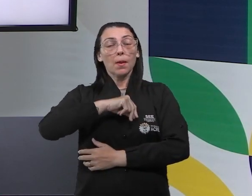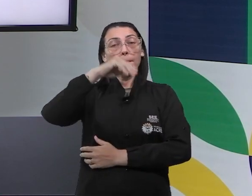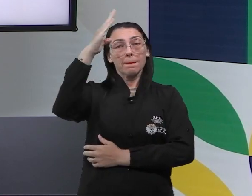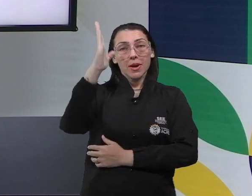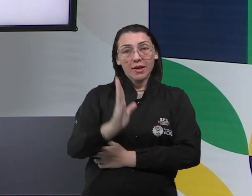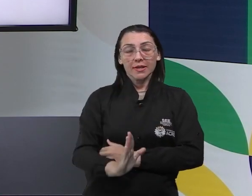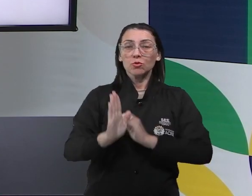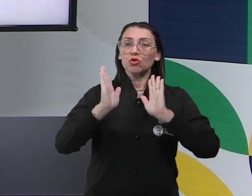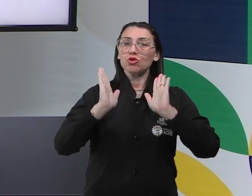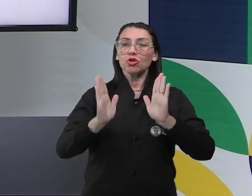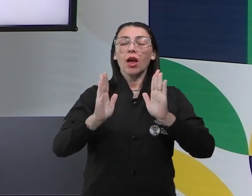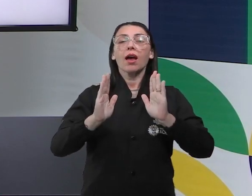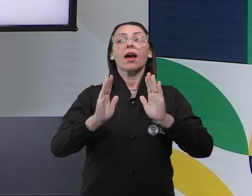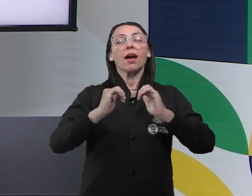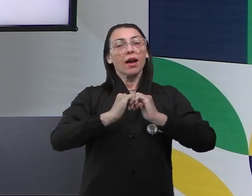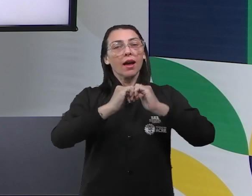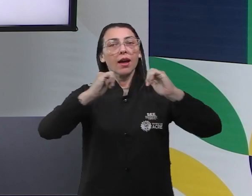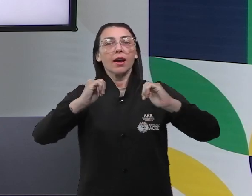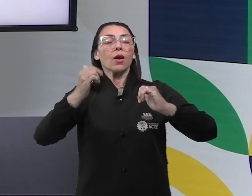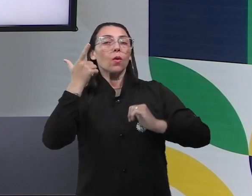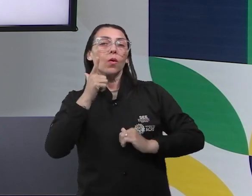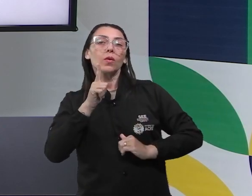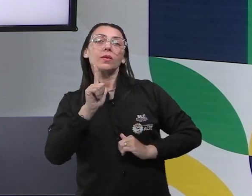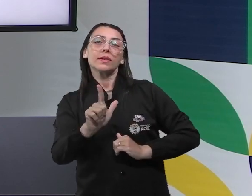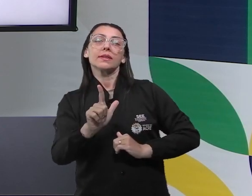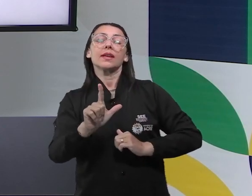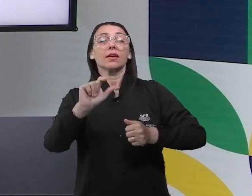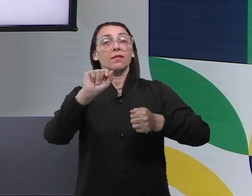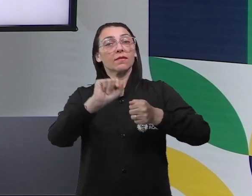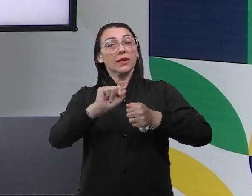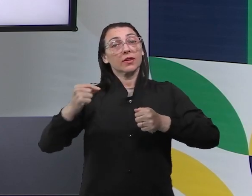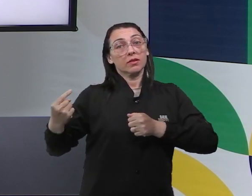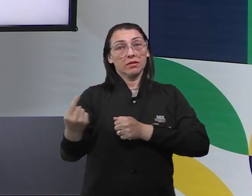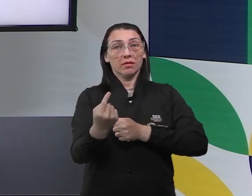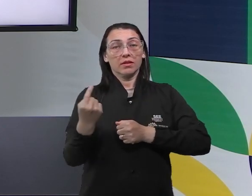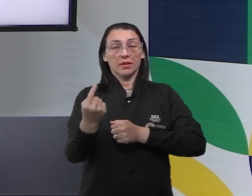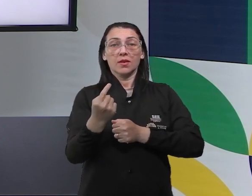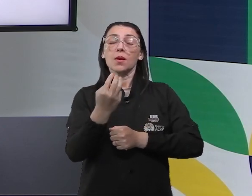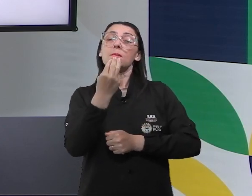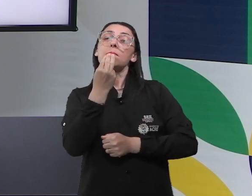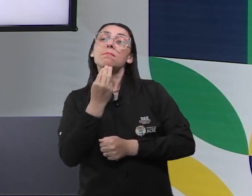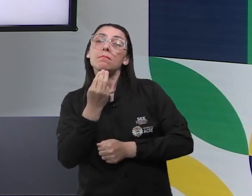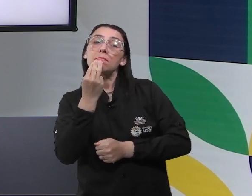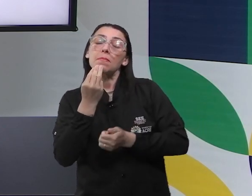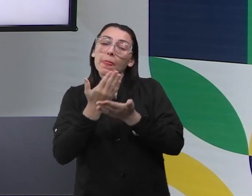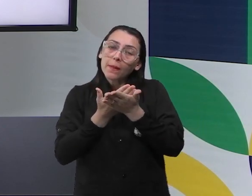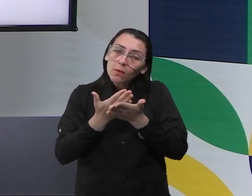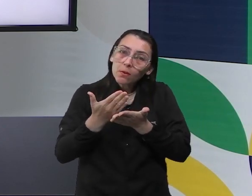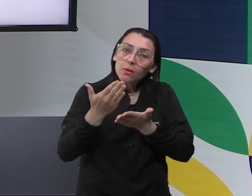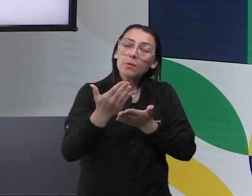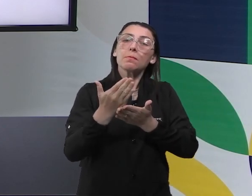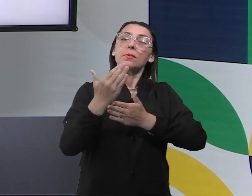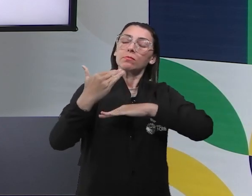já consegue caminhar com as próprias pernas. Então, o Machado de Assis, ele começa a